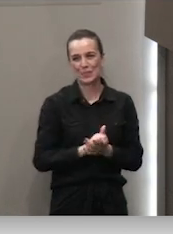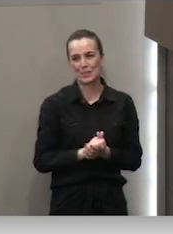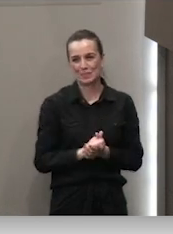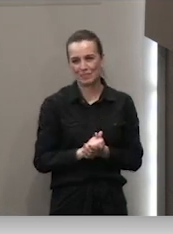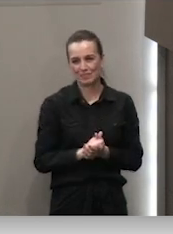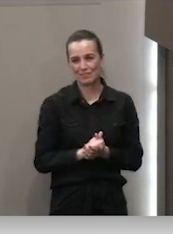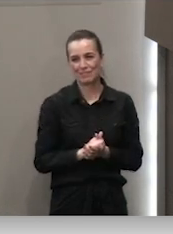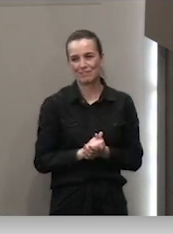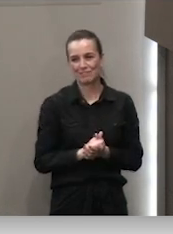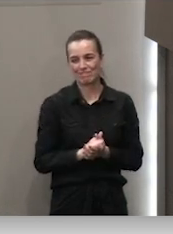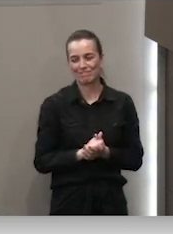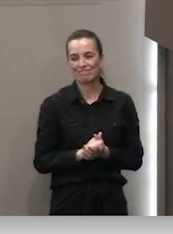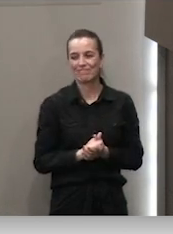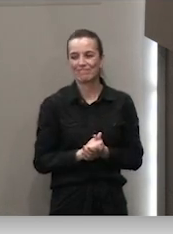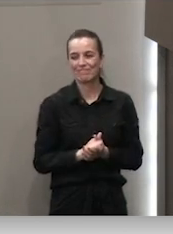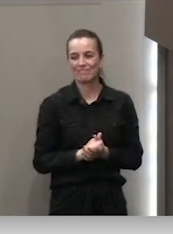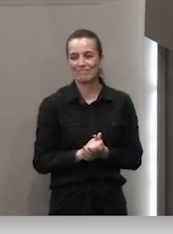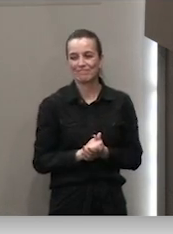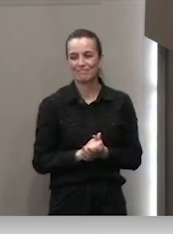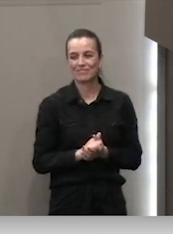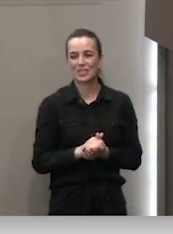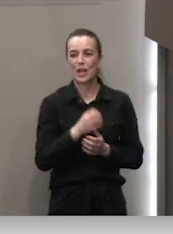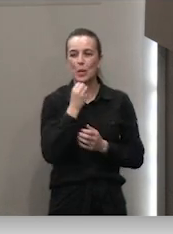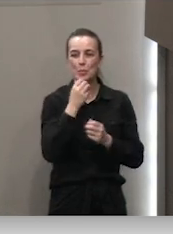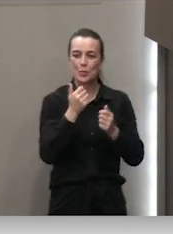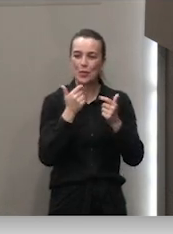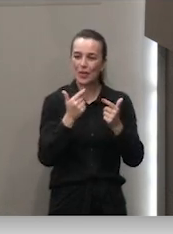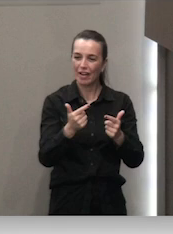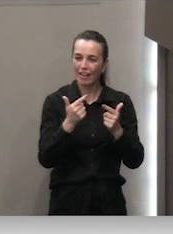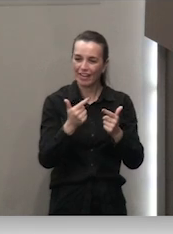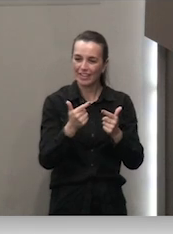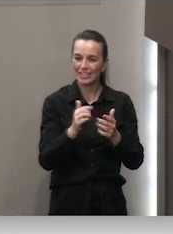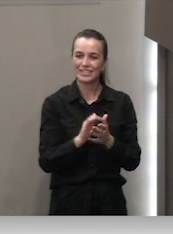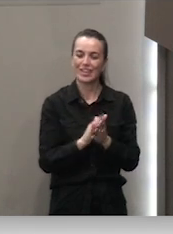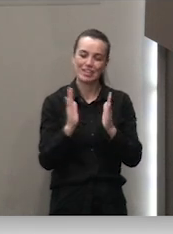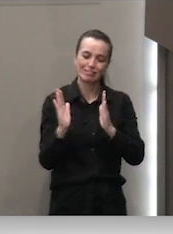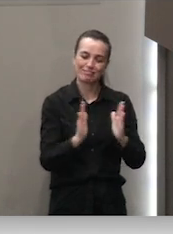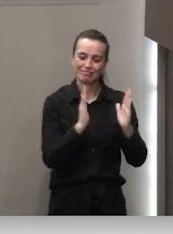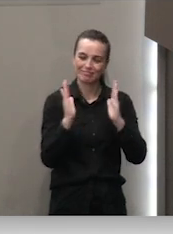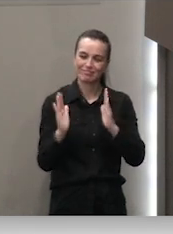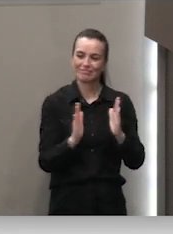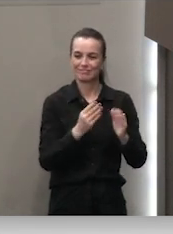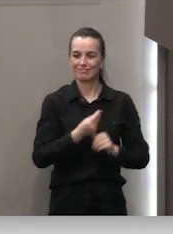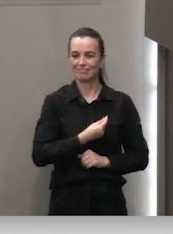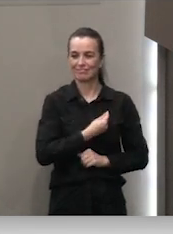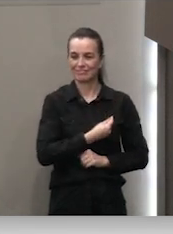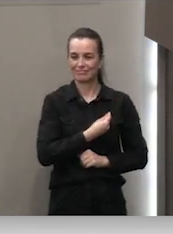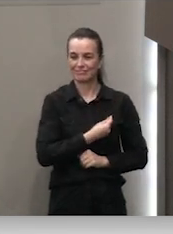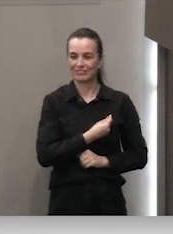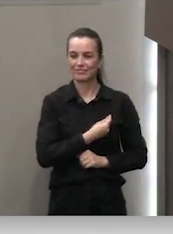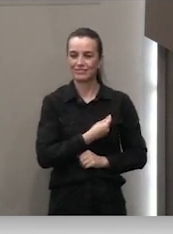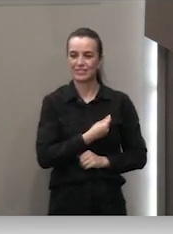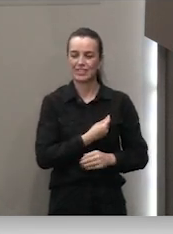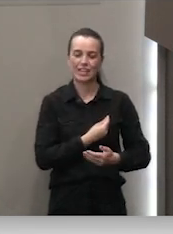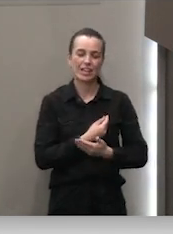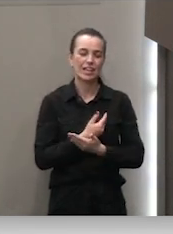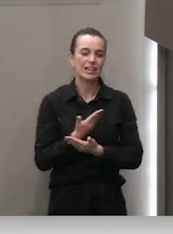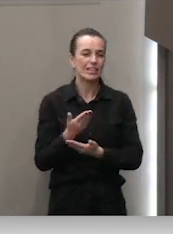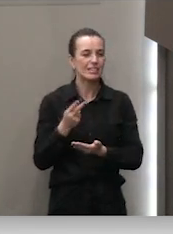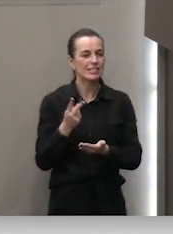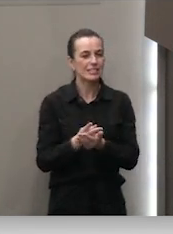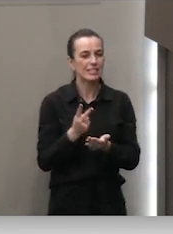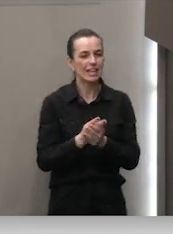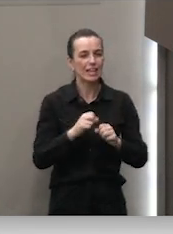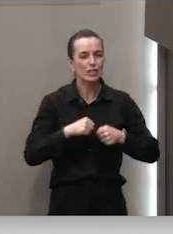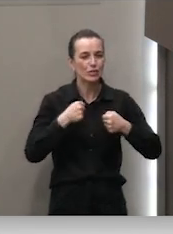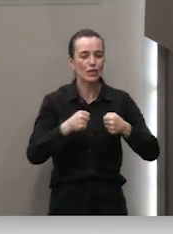o senhor vem fazendo e desejar boa sorte nessa nova empreitada. Que todo mundo vê o quanto o senhor trabalha e se esforça e que